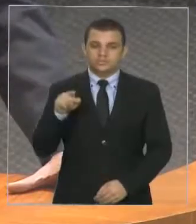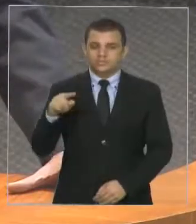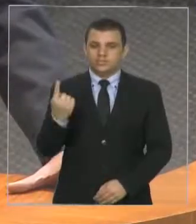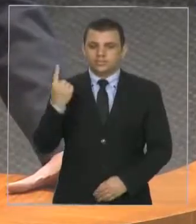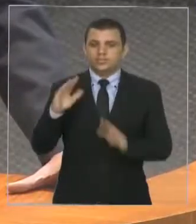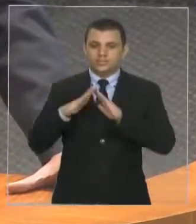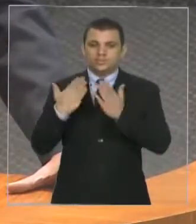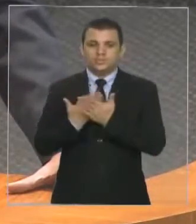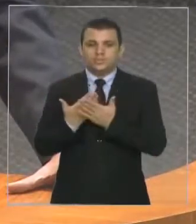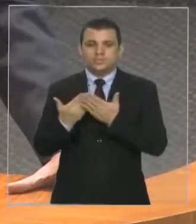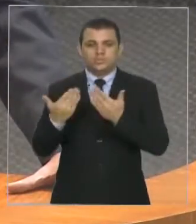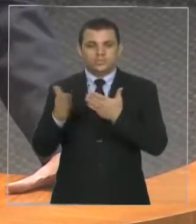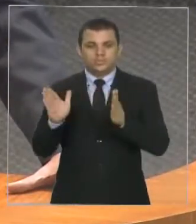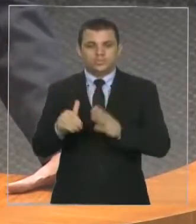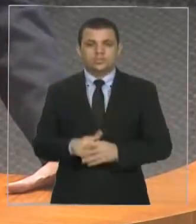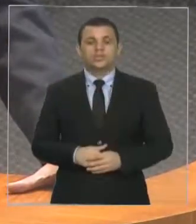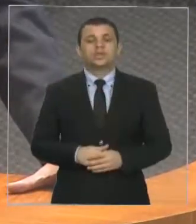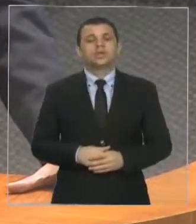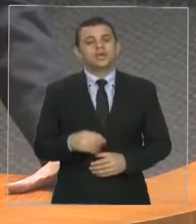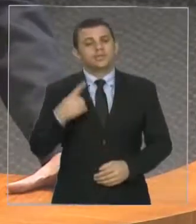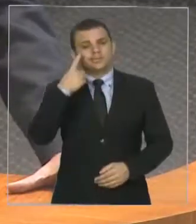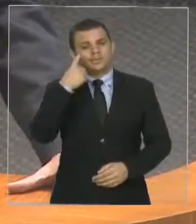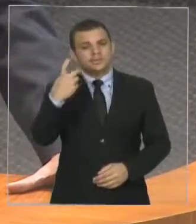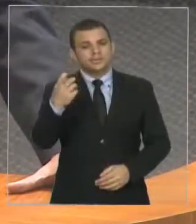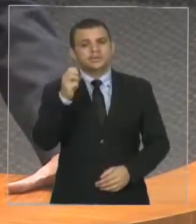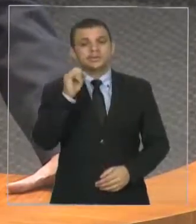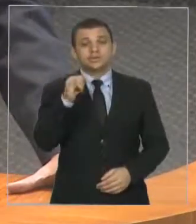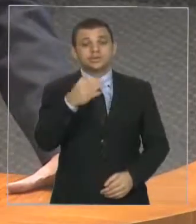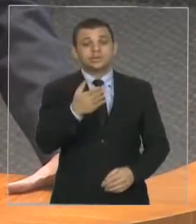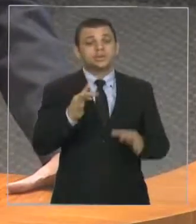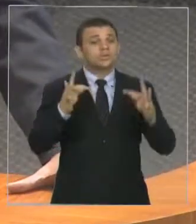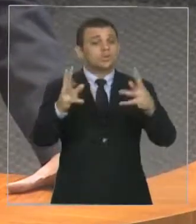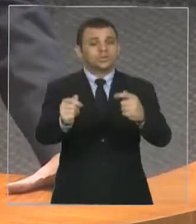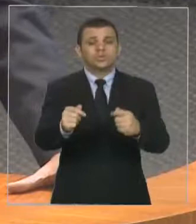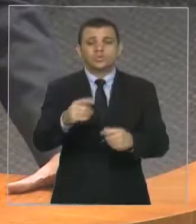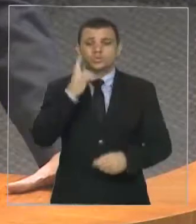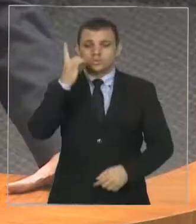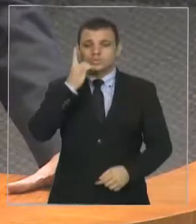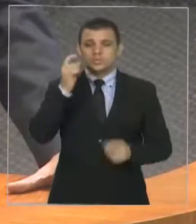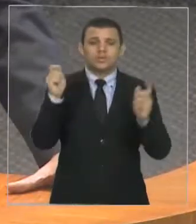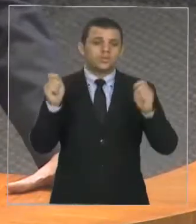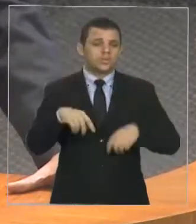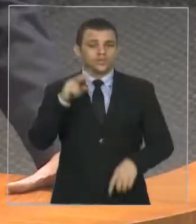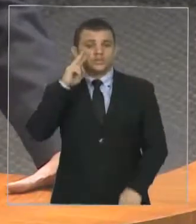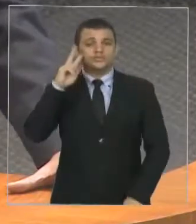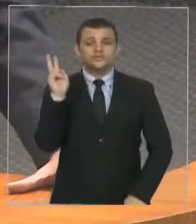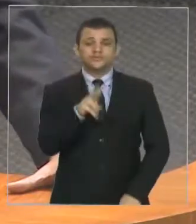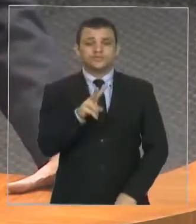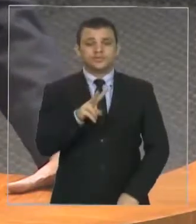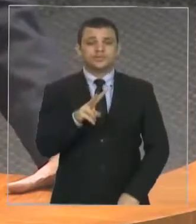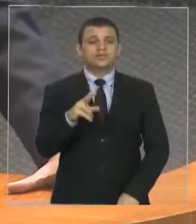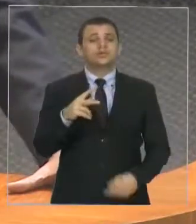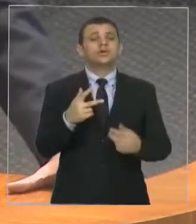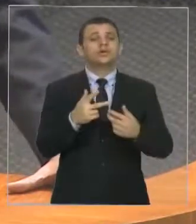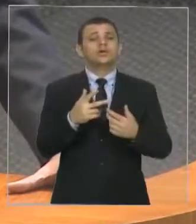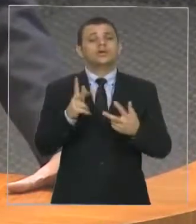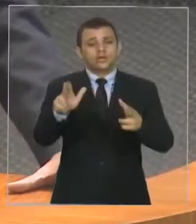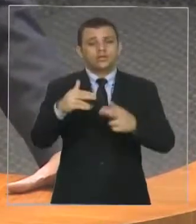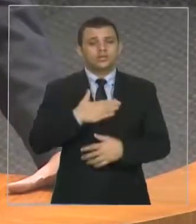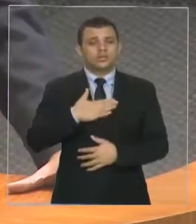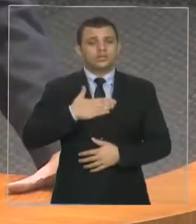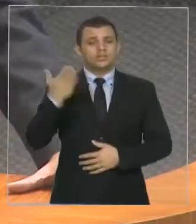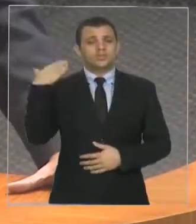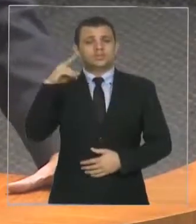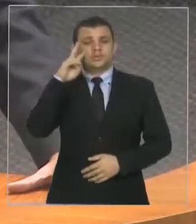os parlamentares tivessem a oportunidade de testemunhar o que eu vi